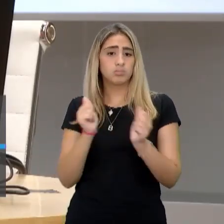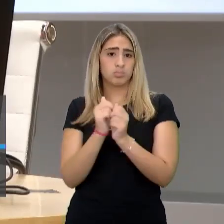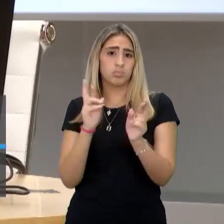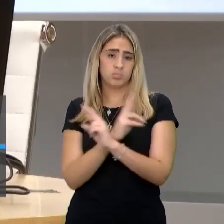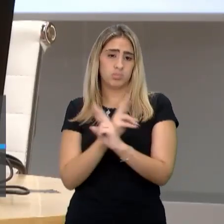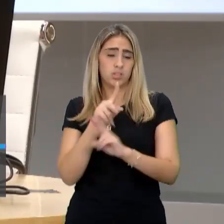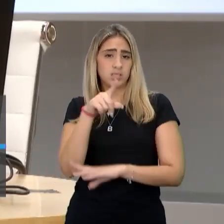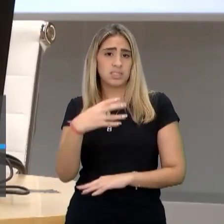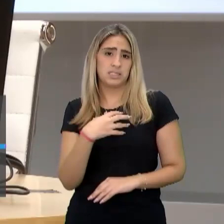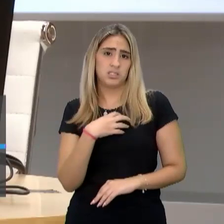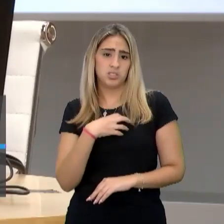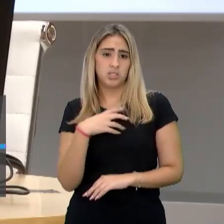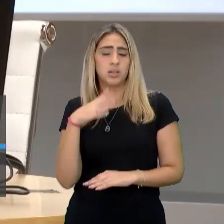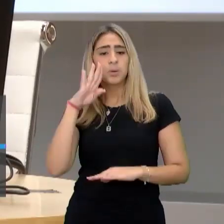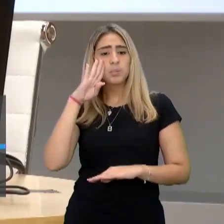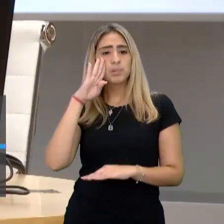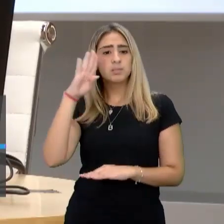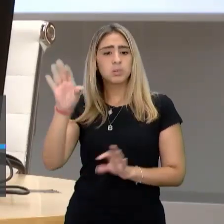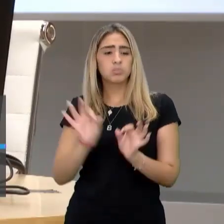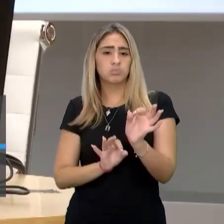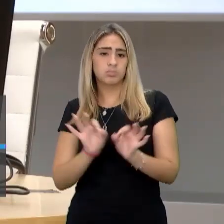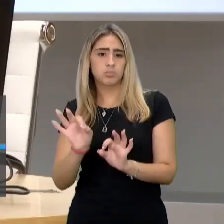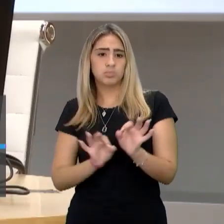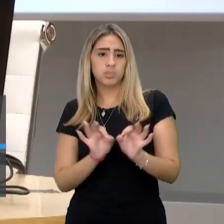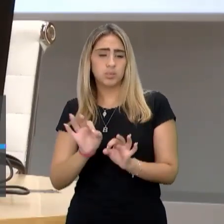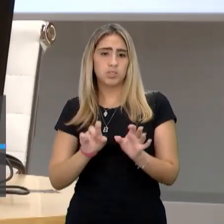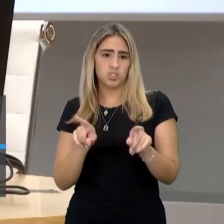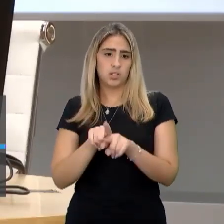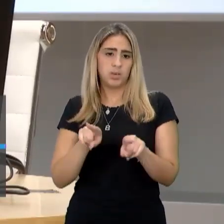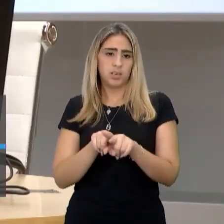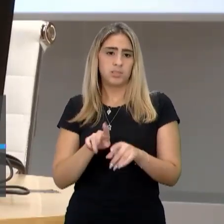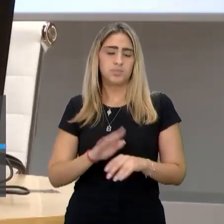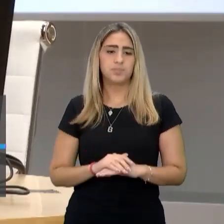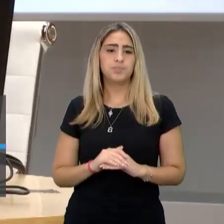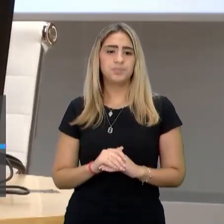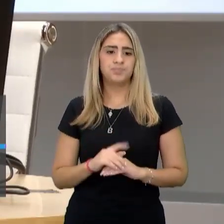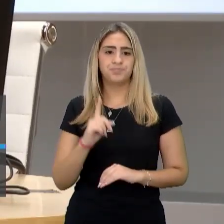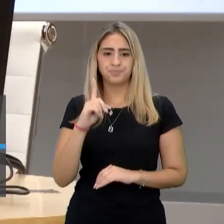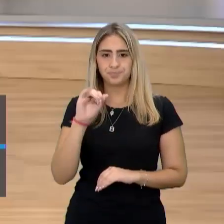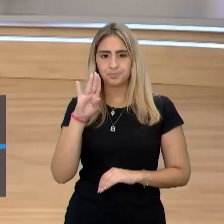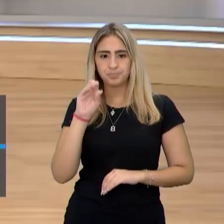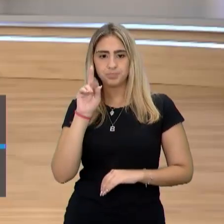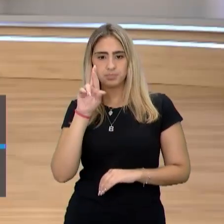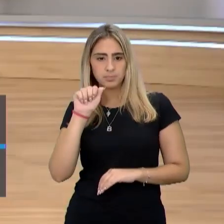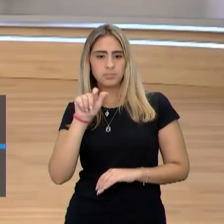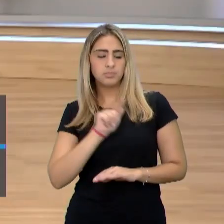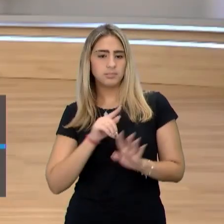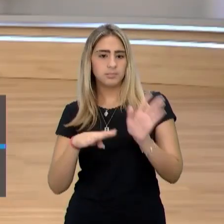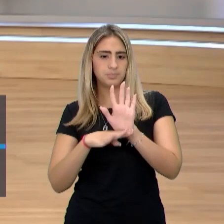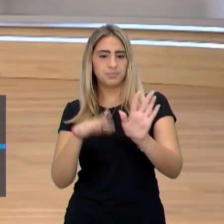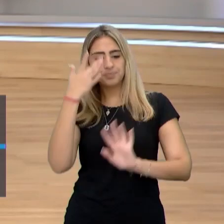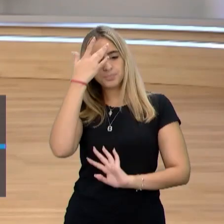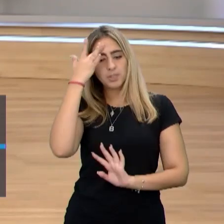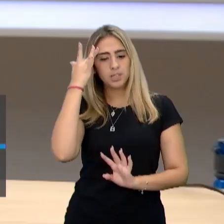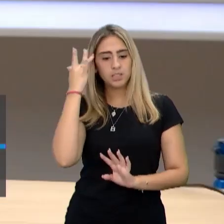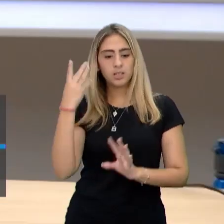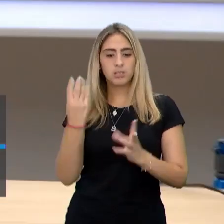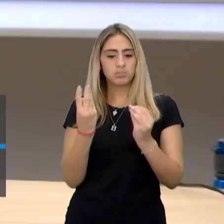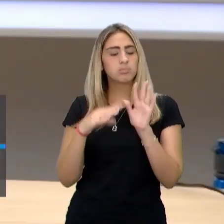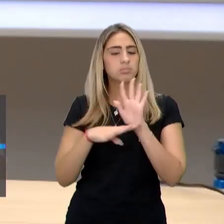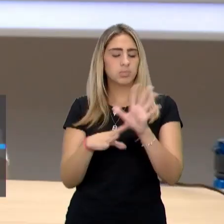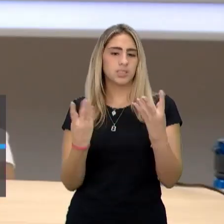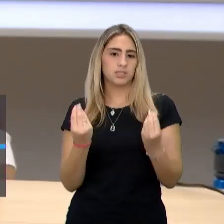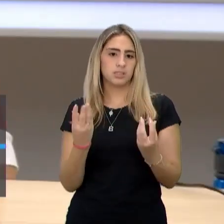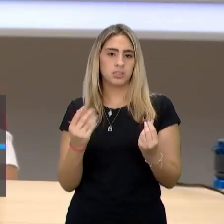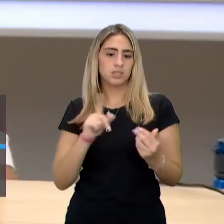a esse sentido, principalmente à organização e ao planejamento. Débora, tem mais alguma contribuição? Tem, o pessoal está contribuindo bastante,